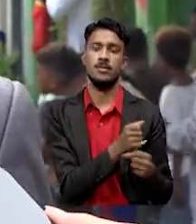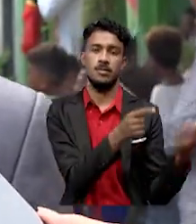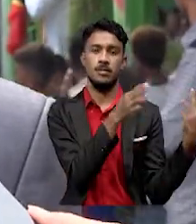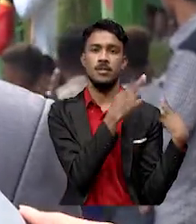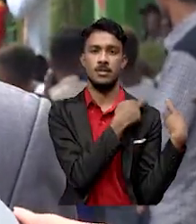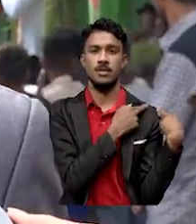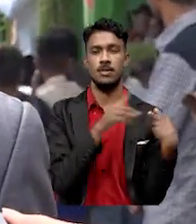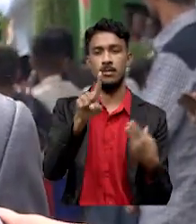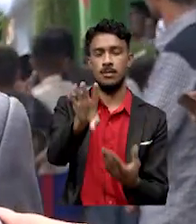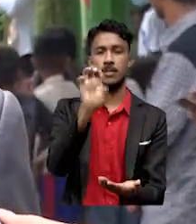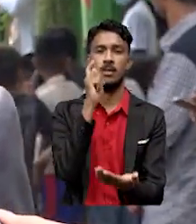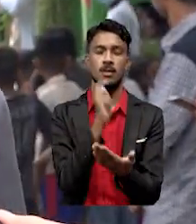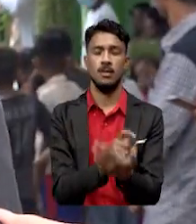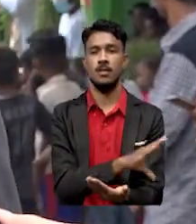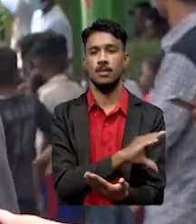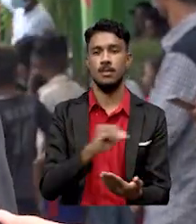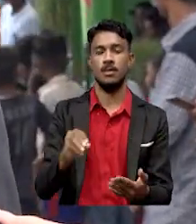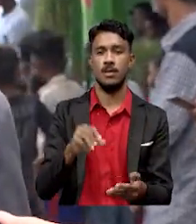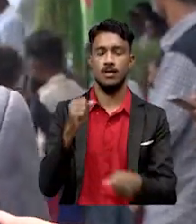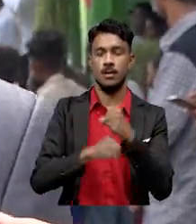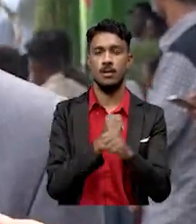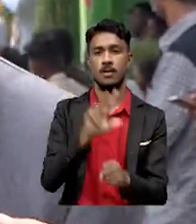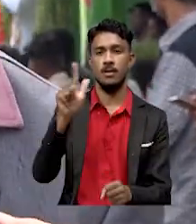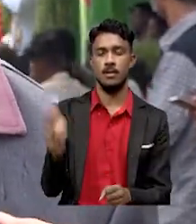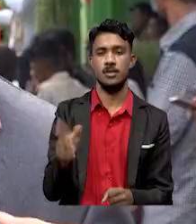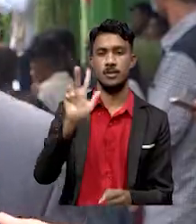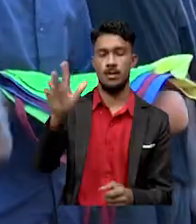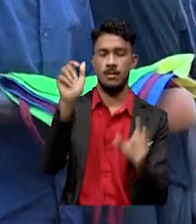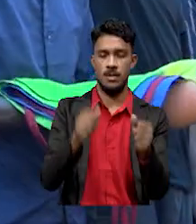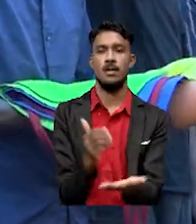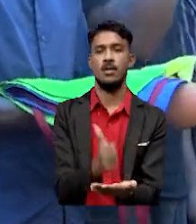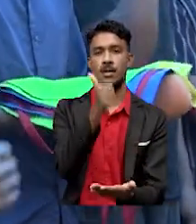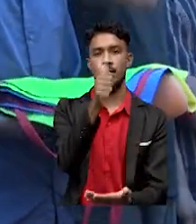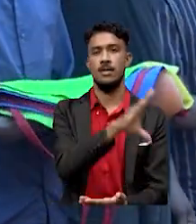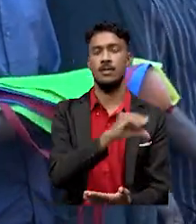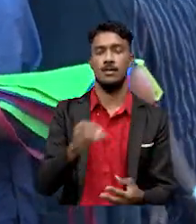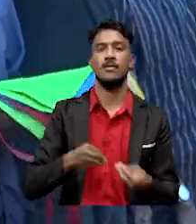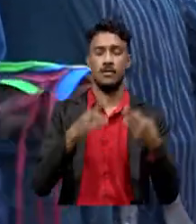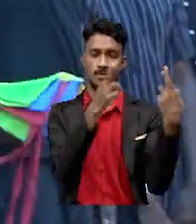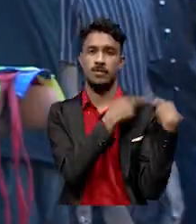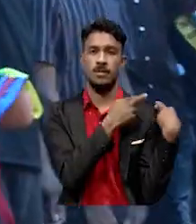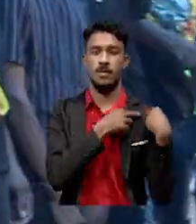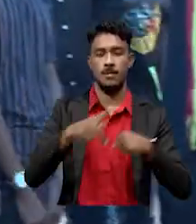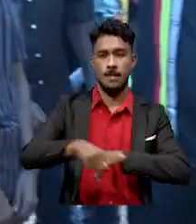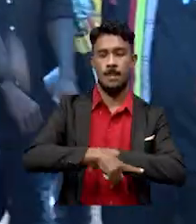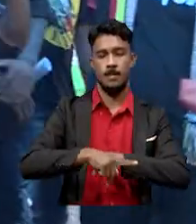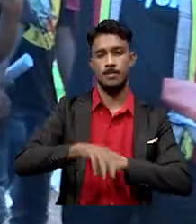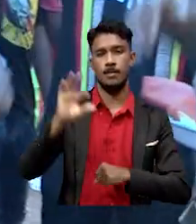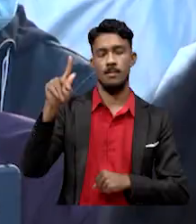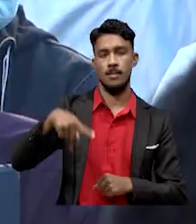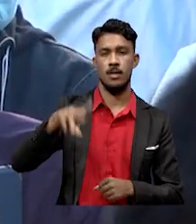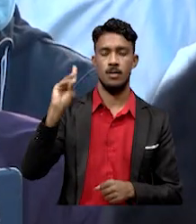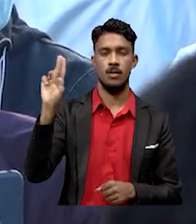tamba ne mak ami garante katak ya 2023 ne PUDD se be bele hetam bitu tomara de pose ba estruktura PUDD nian ia munisipio